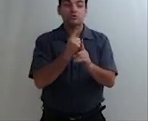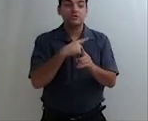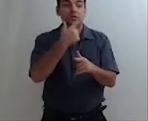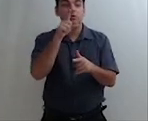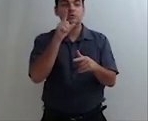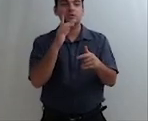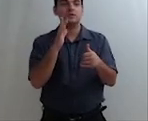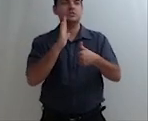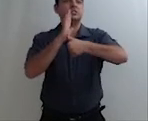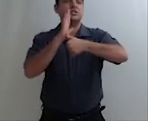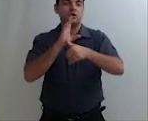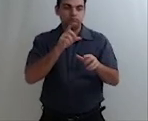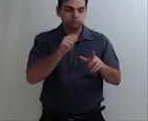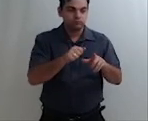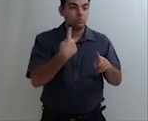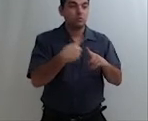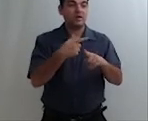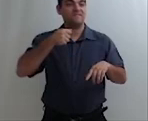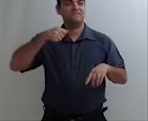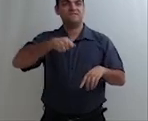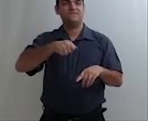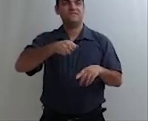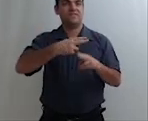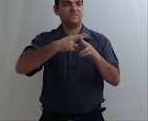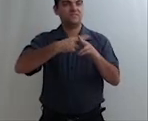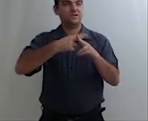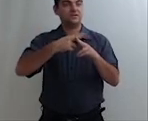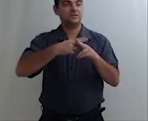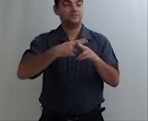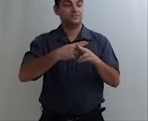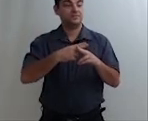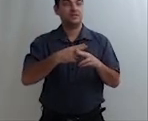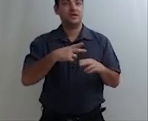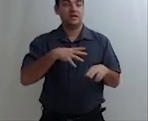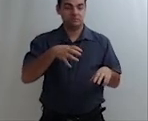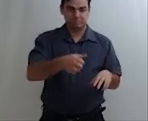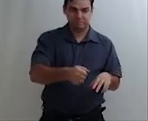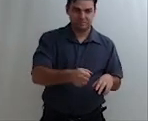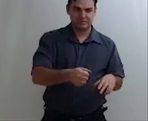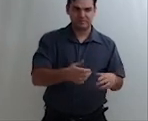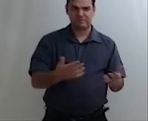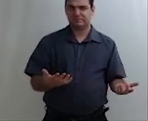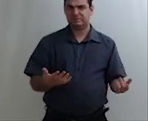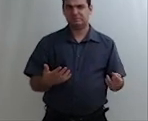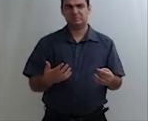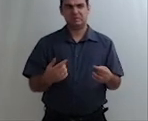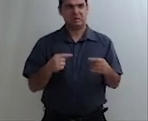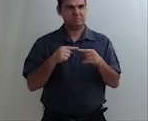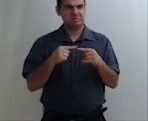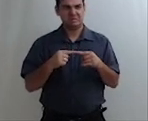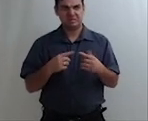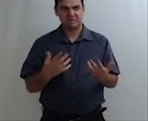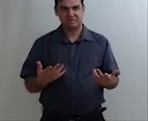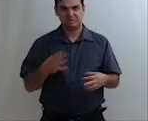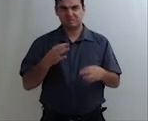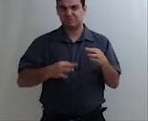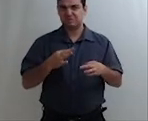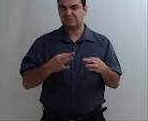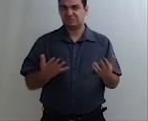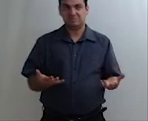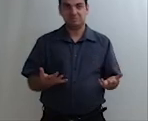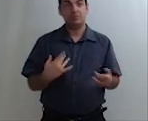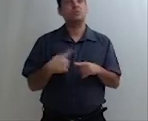da da faca usada para o homicídio não traria qualquer resultado útil uma vez que o